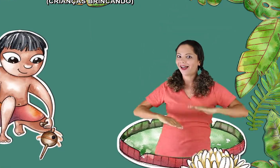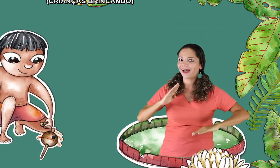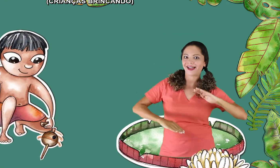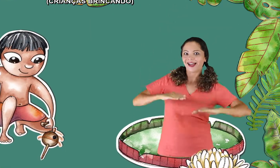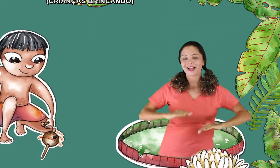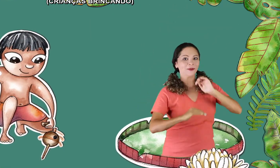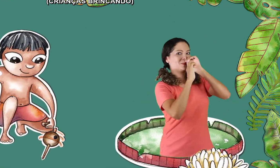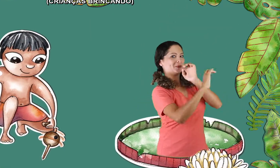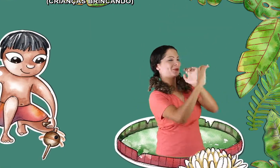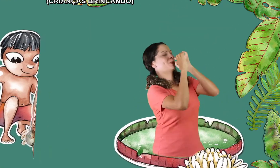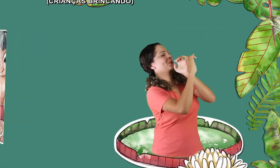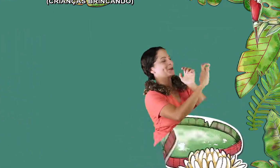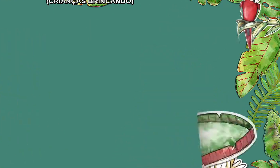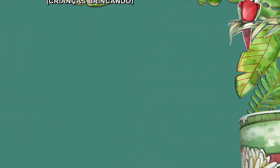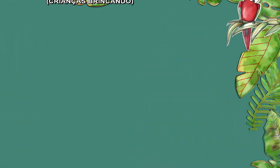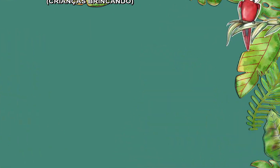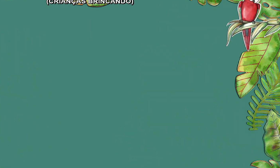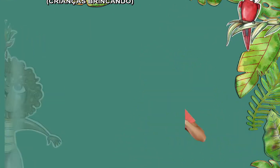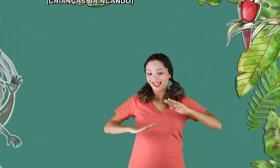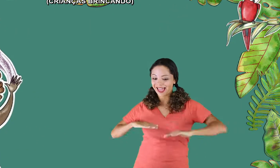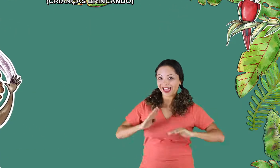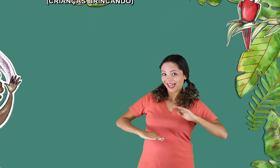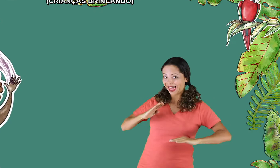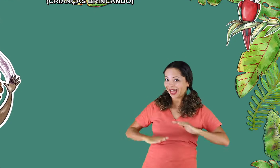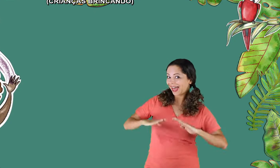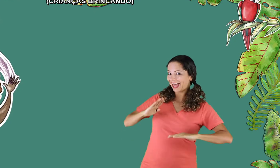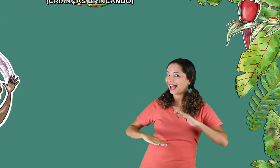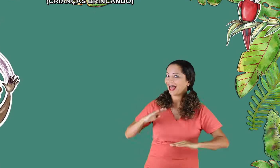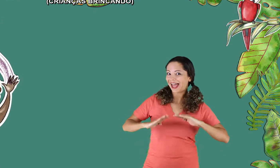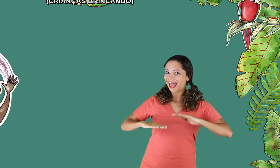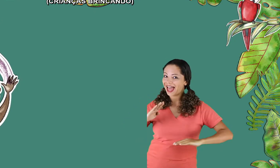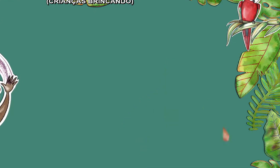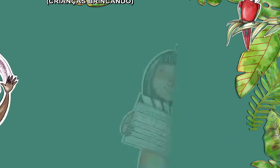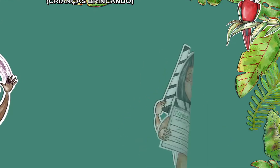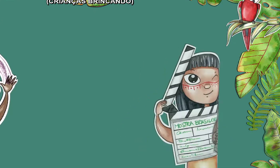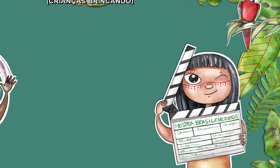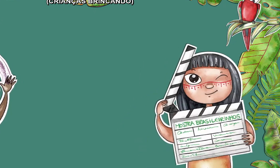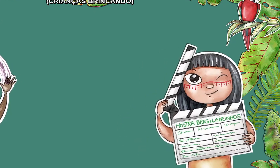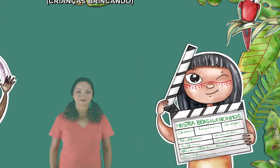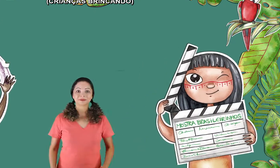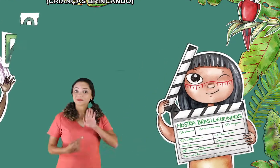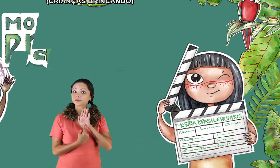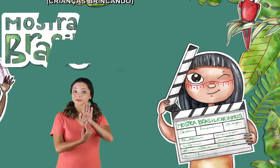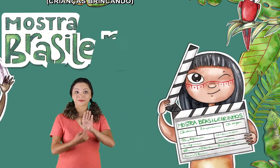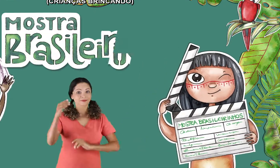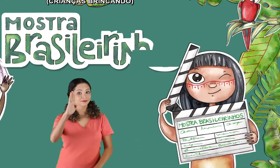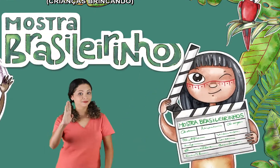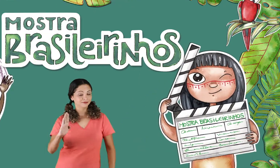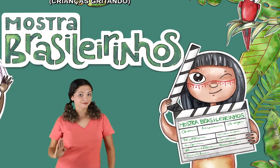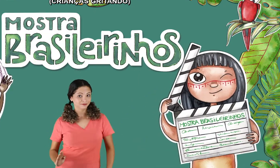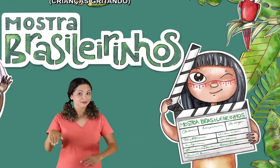fita. À frente dele há um peão. Surge uma vitória régia. Uma arara vermelha surge no canto superior da tela. Uma garotinha negra de cabelos enrolados joga uma peteca. Ao lado surge uma